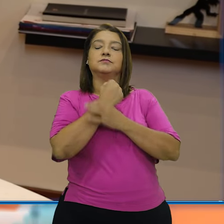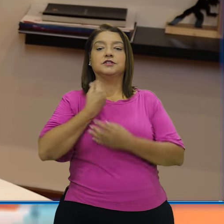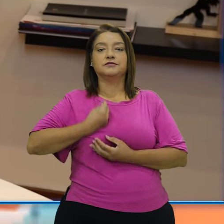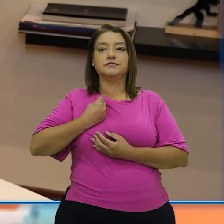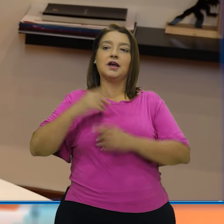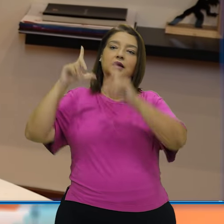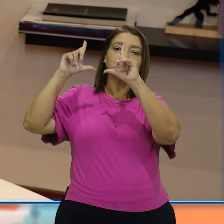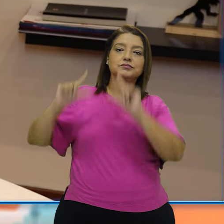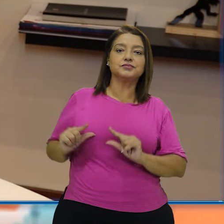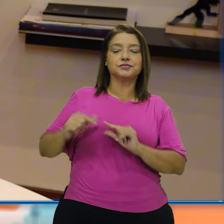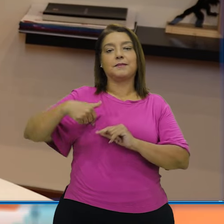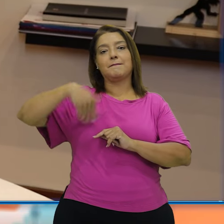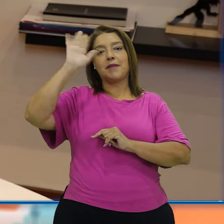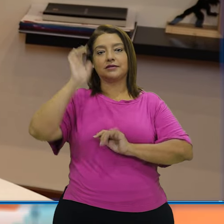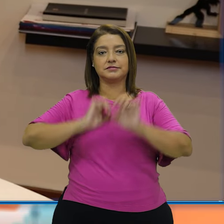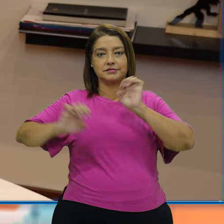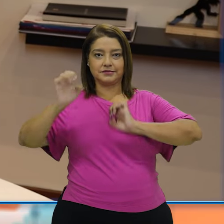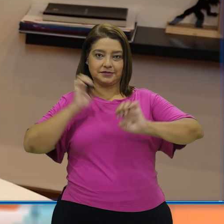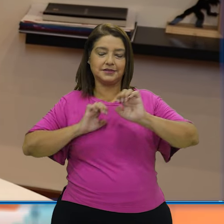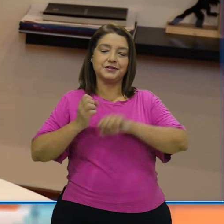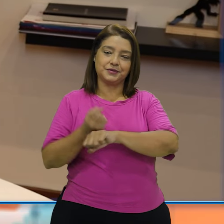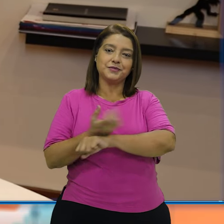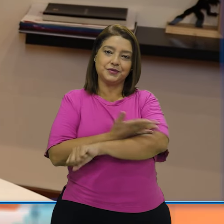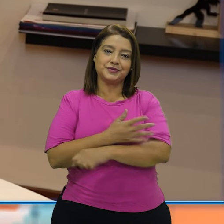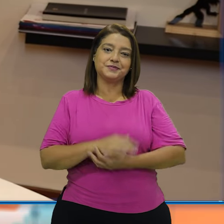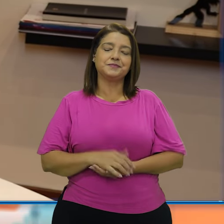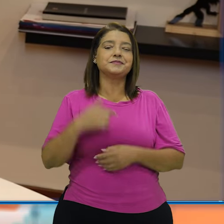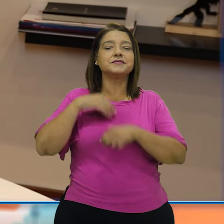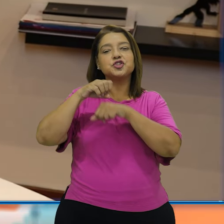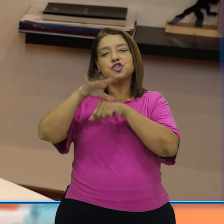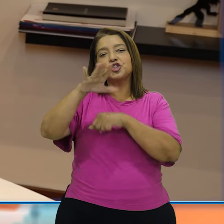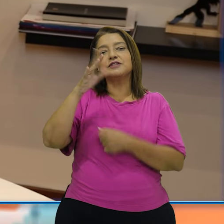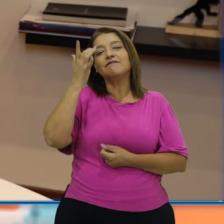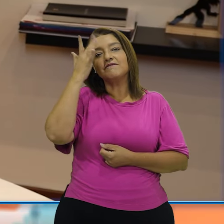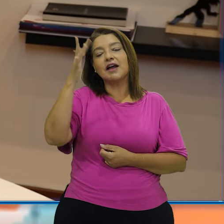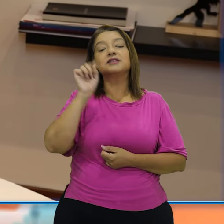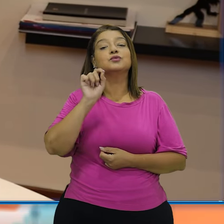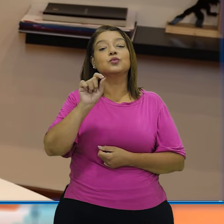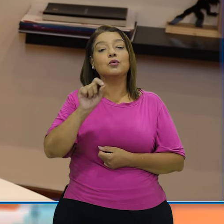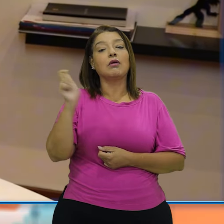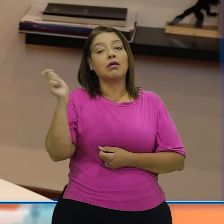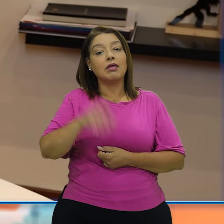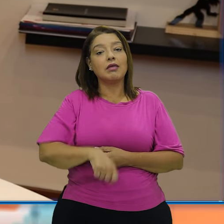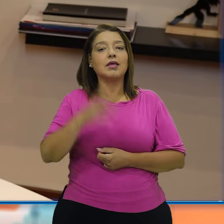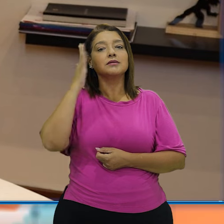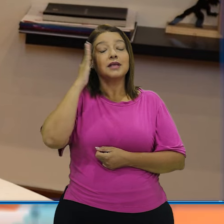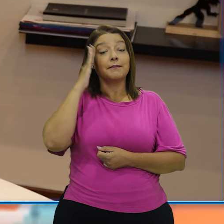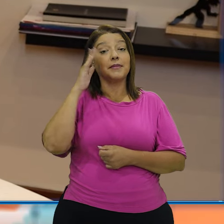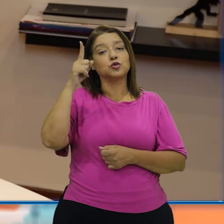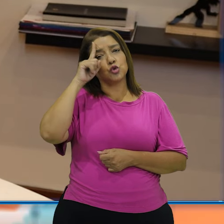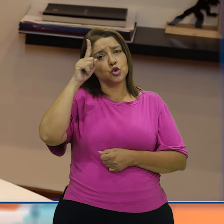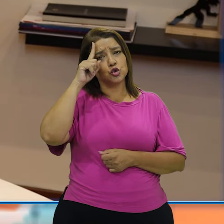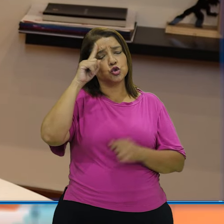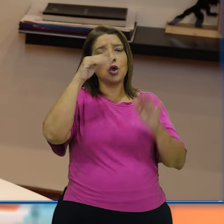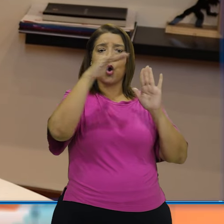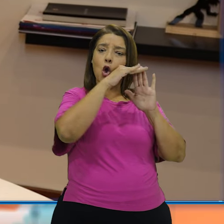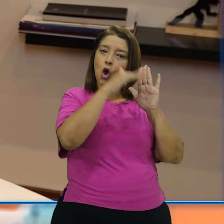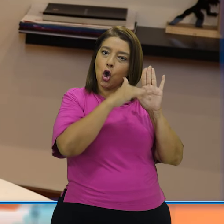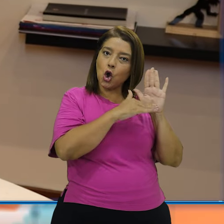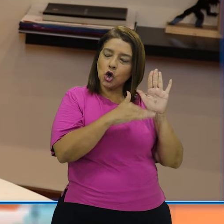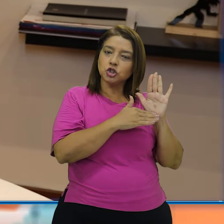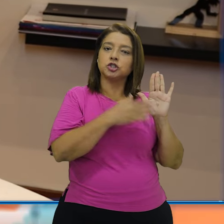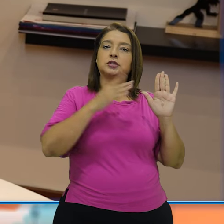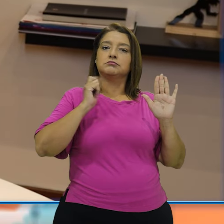por isso, diminui o impacto do estresse emocional. Algumas dicas práticas envolvem, por exemplo, em estabelecer uma rotina,